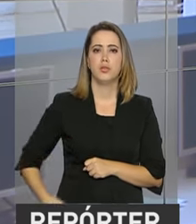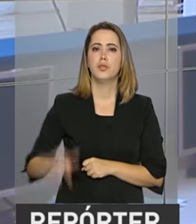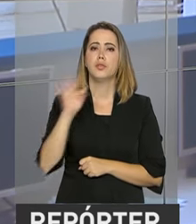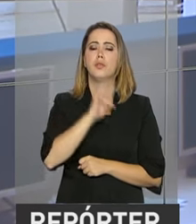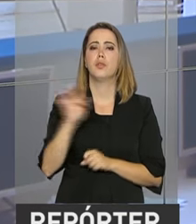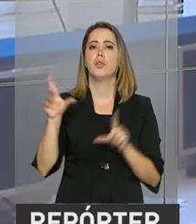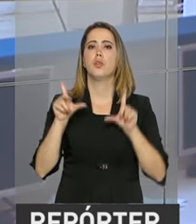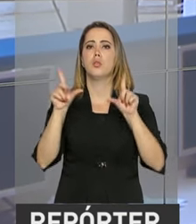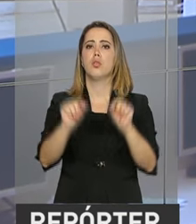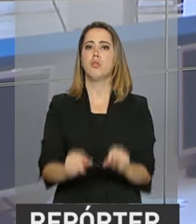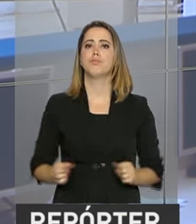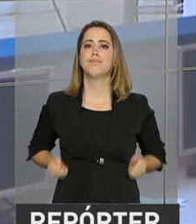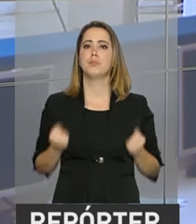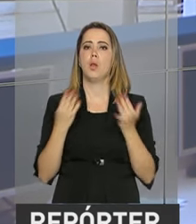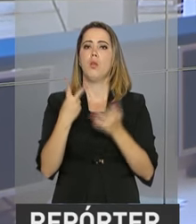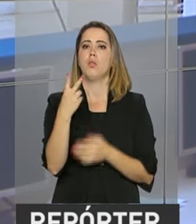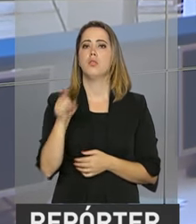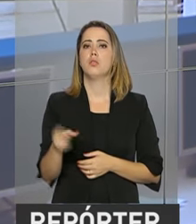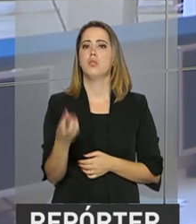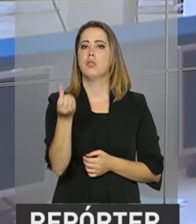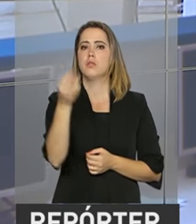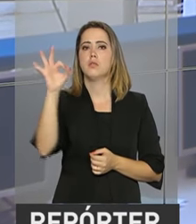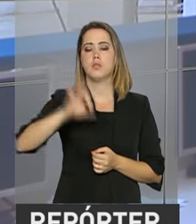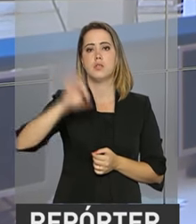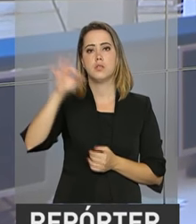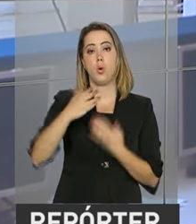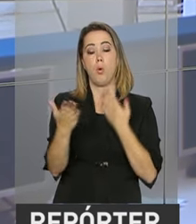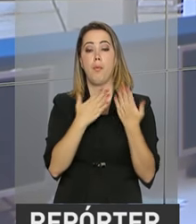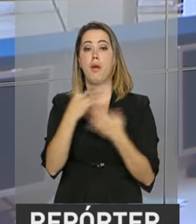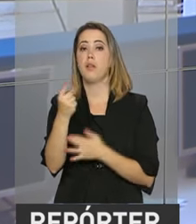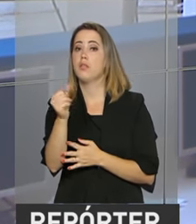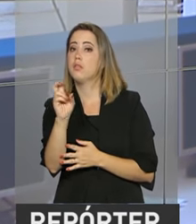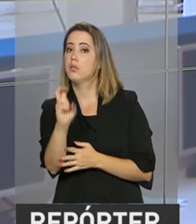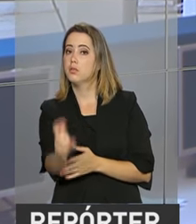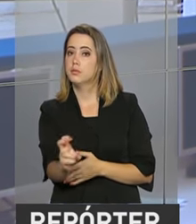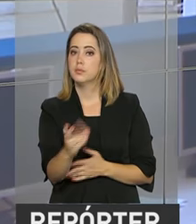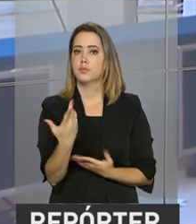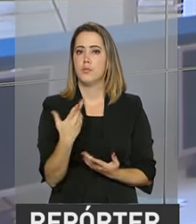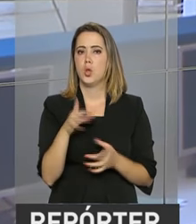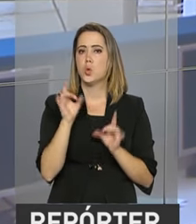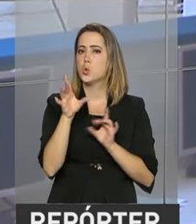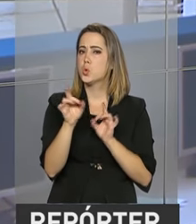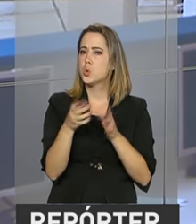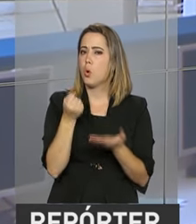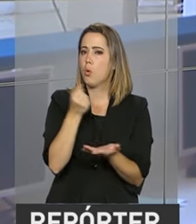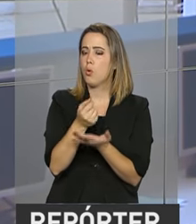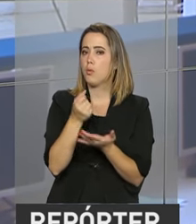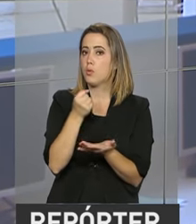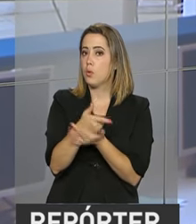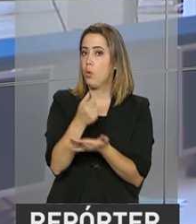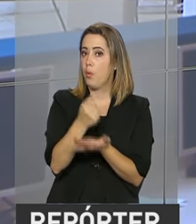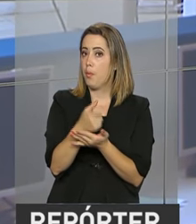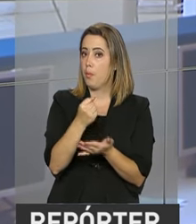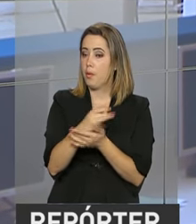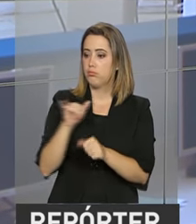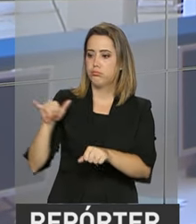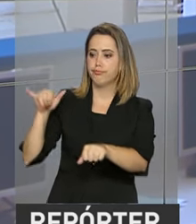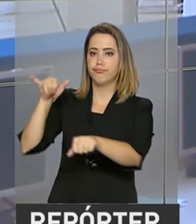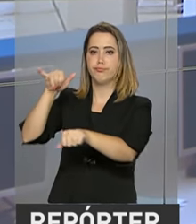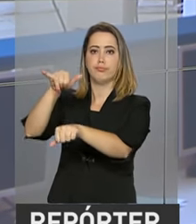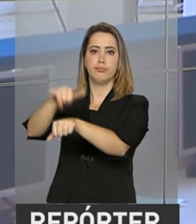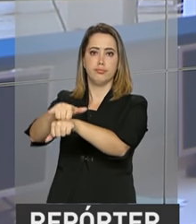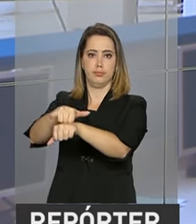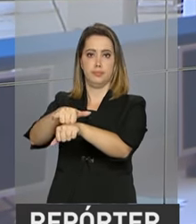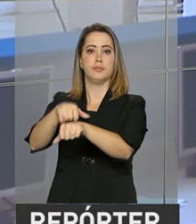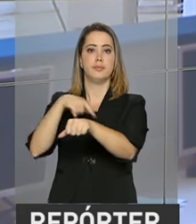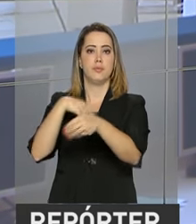as despesas em 2,6% em relação a 2015. Apenas com a compra de passagens aéreas, houve